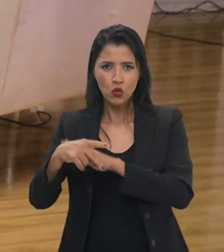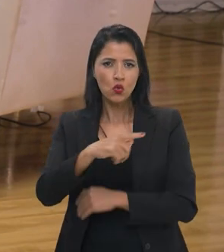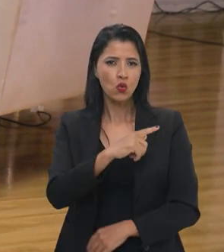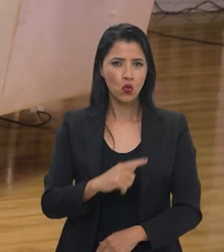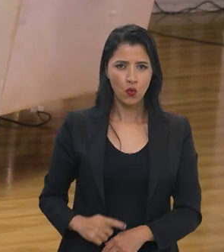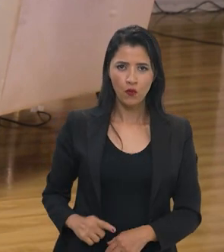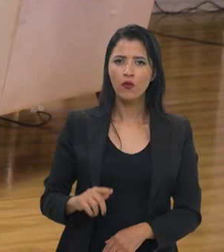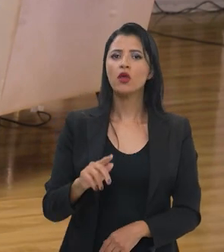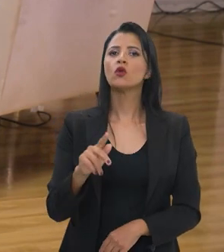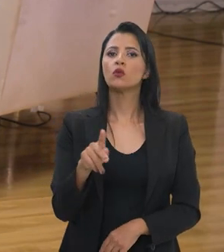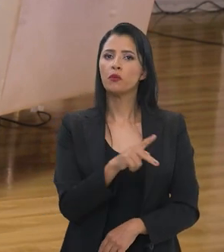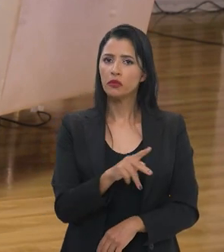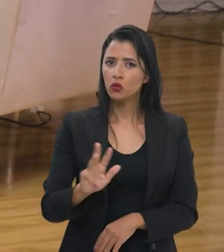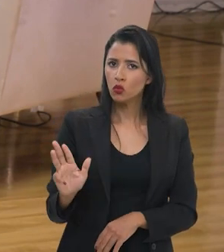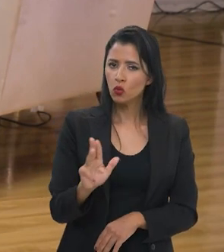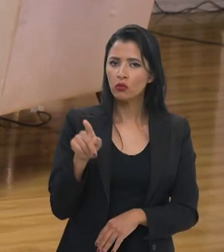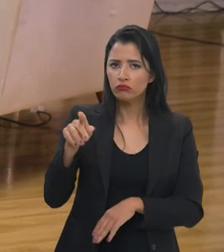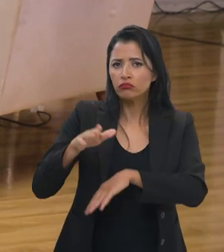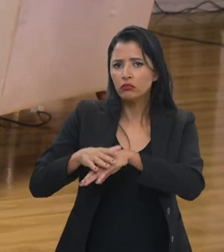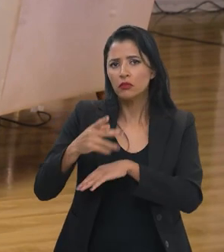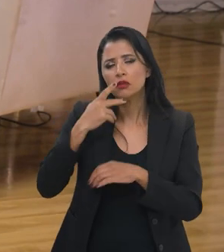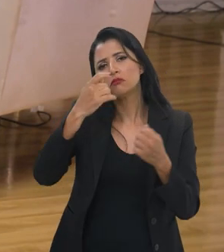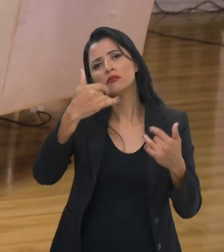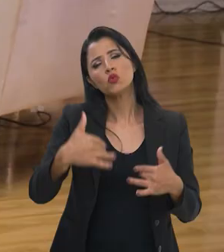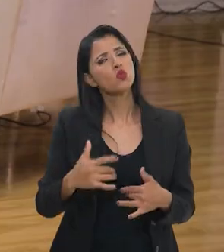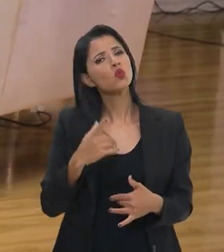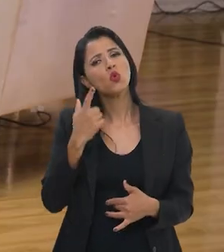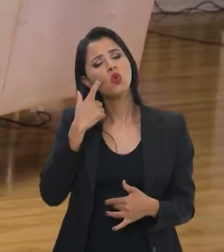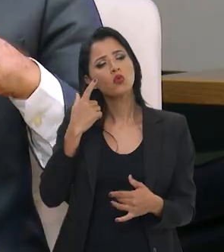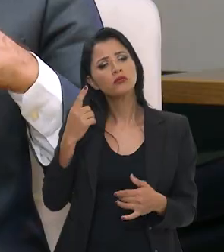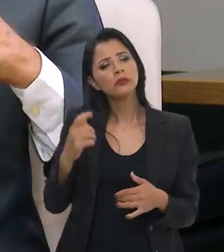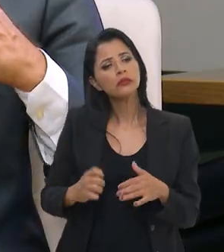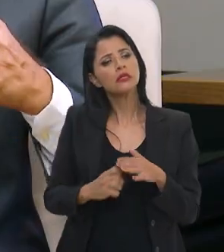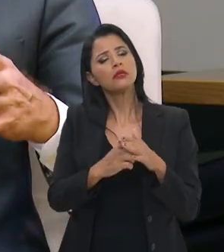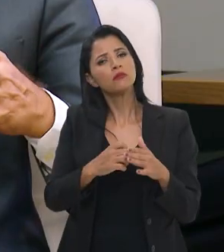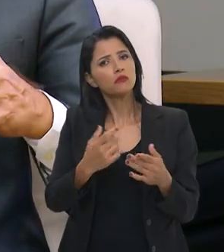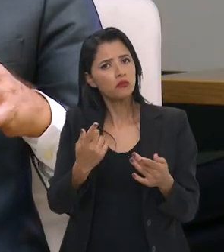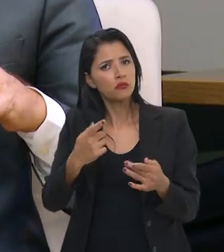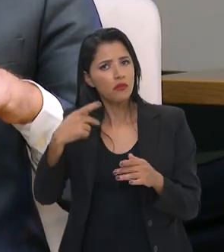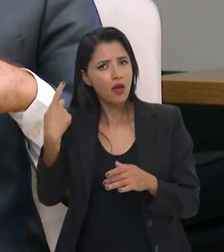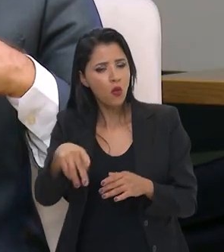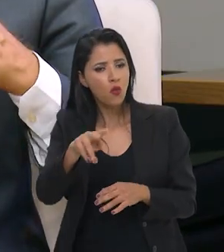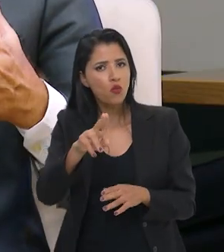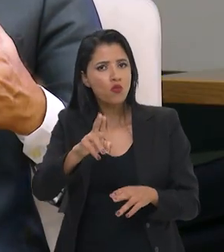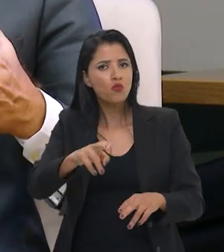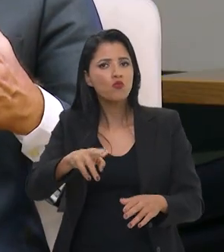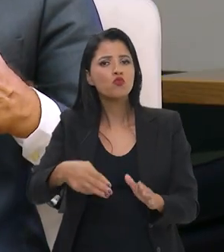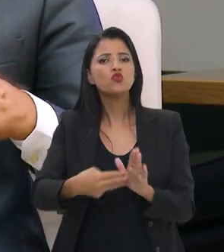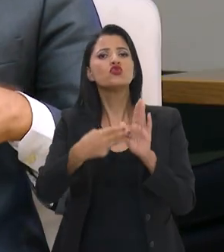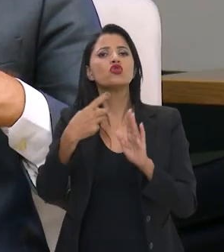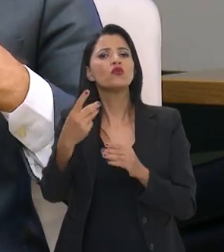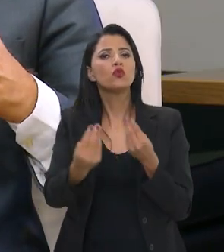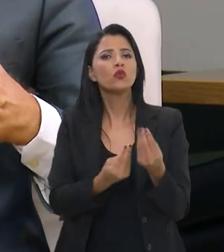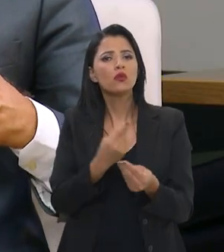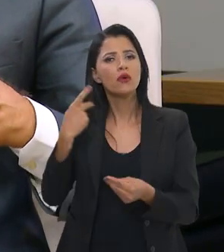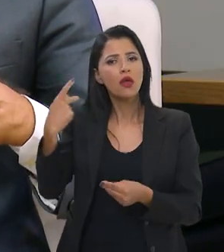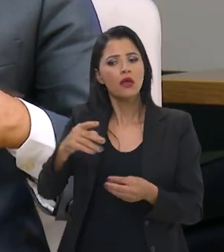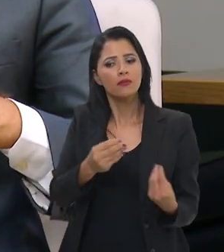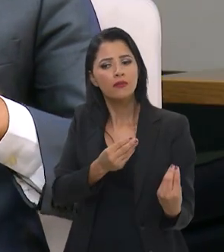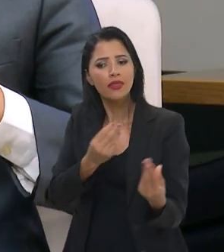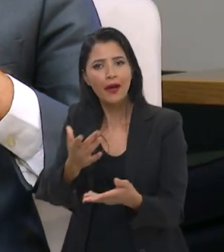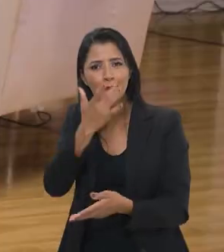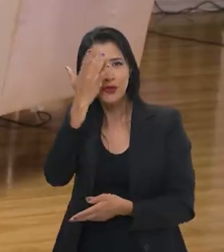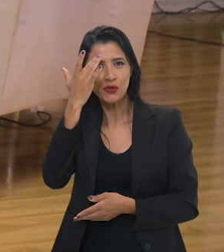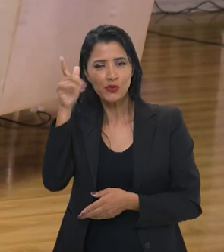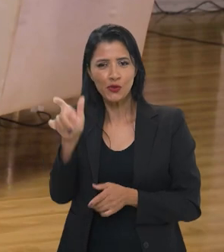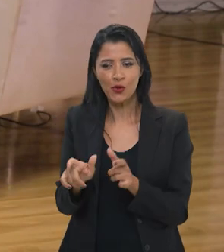do presidente Lula o próprio Presidente falou que a razão de ser de um estado é ele propiciar aos mais Humildes